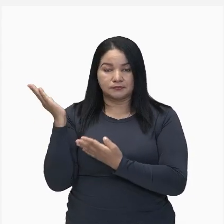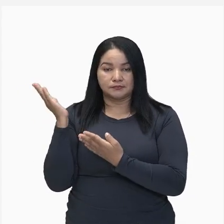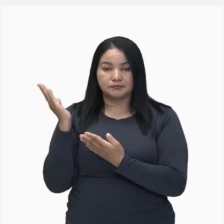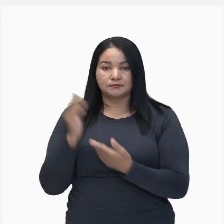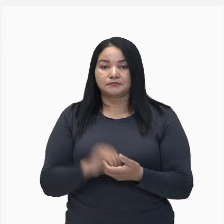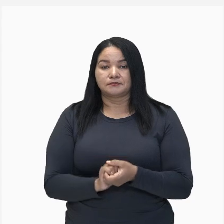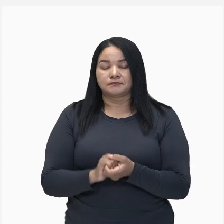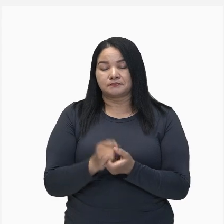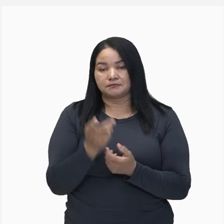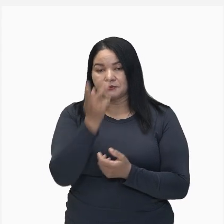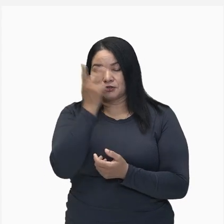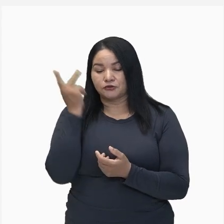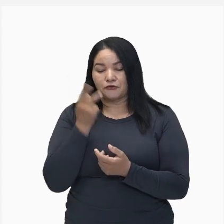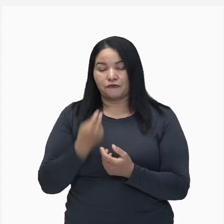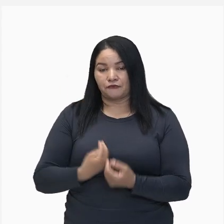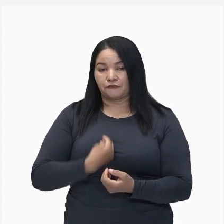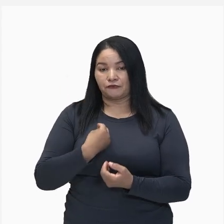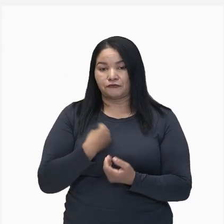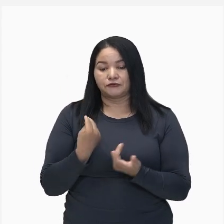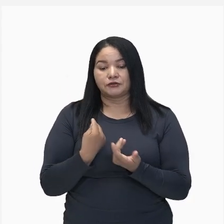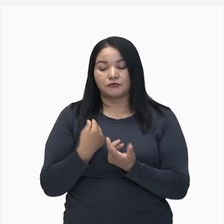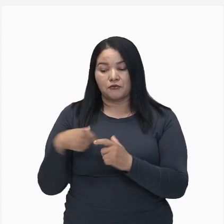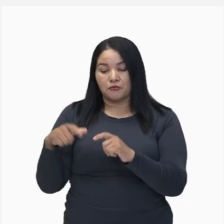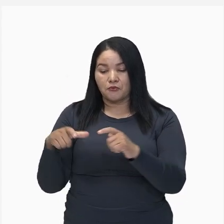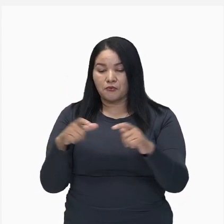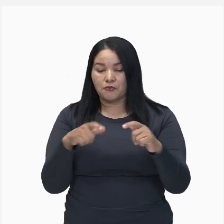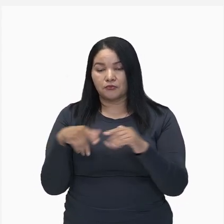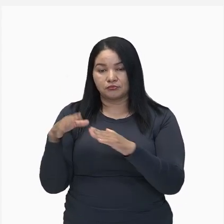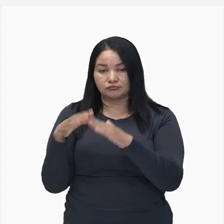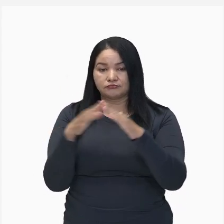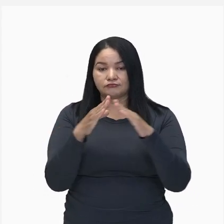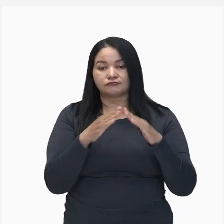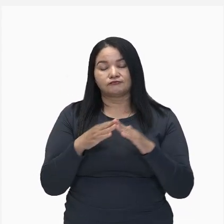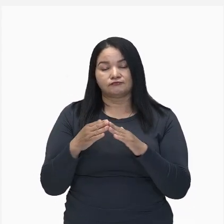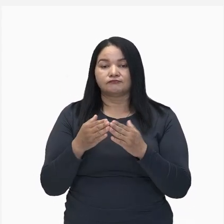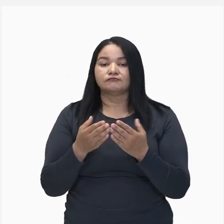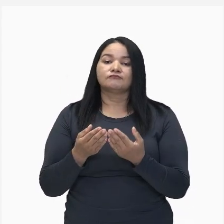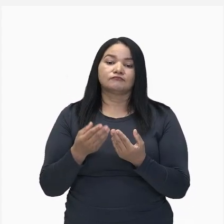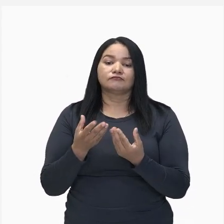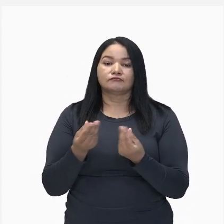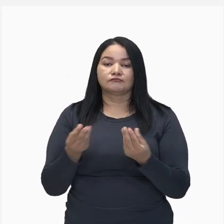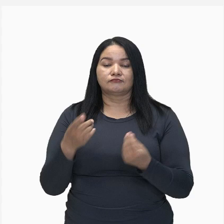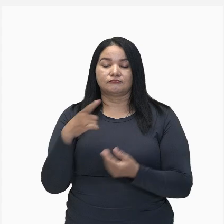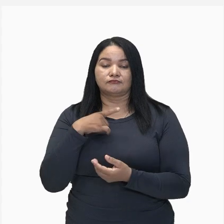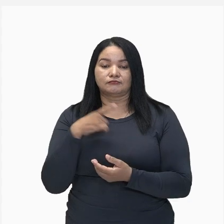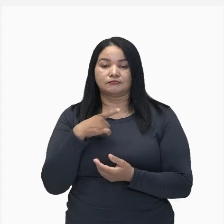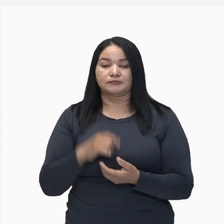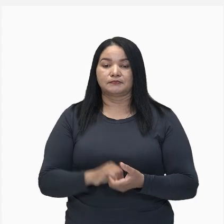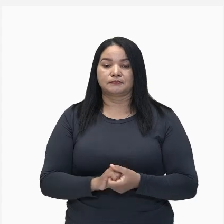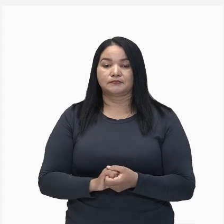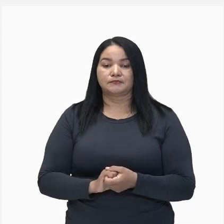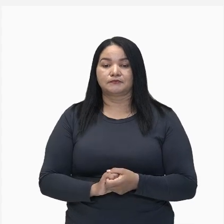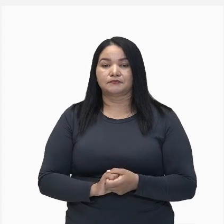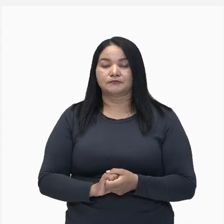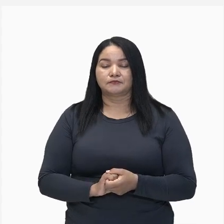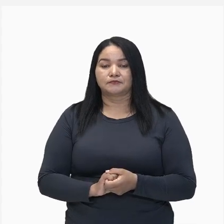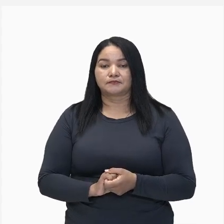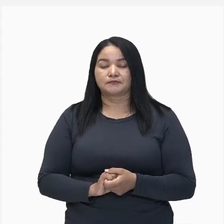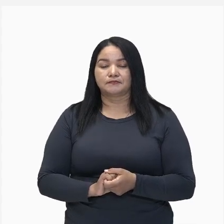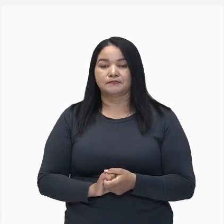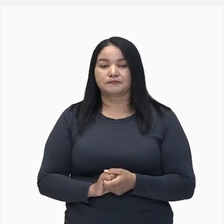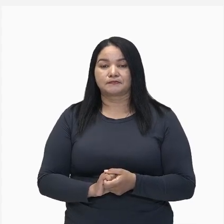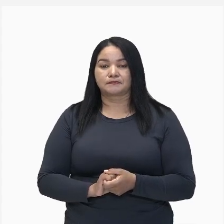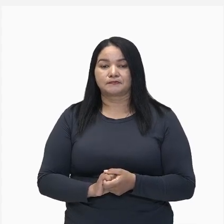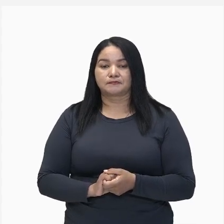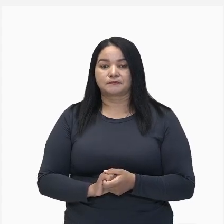concentrada. Tóquio, Yokohama, Osaka, Nagoya e Fukuoka.